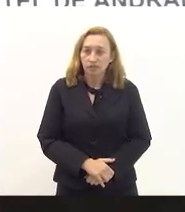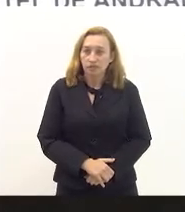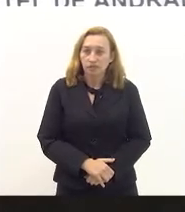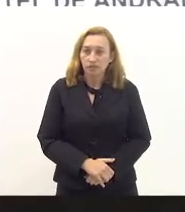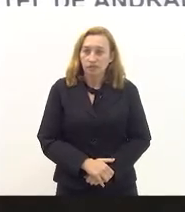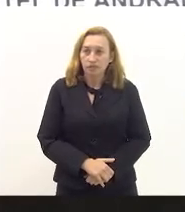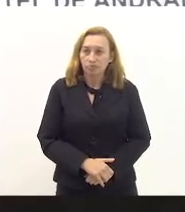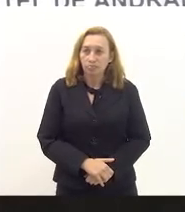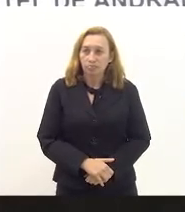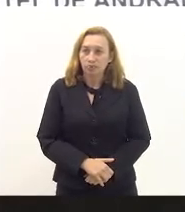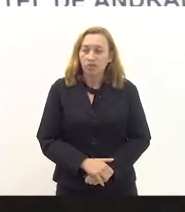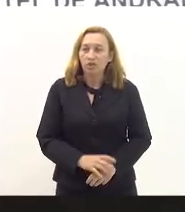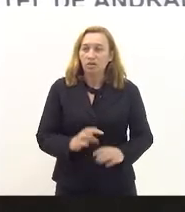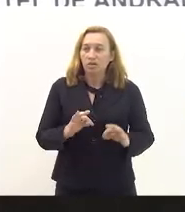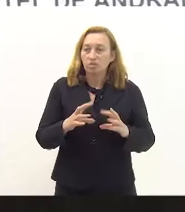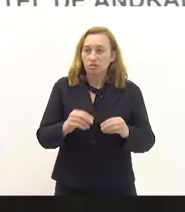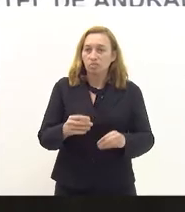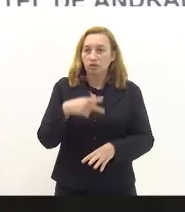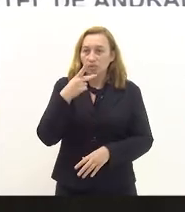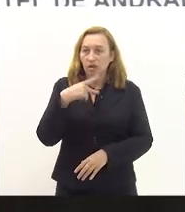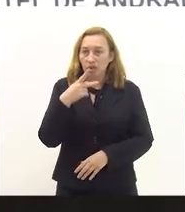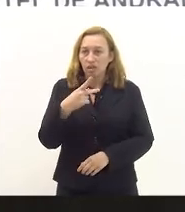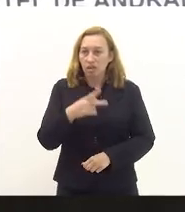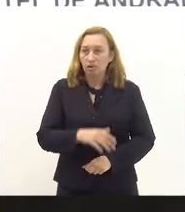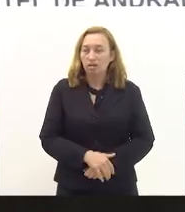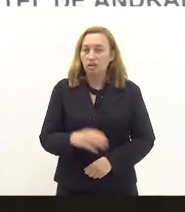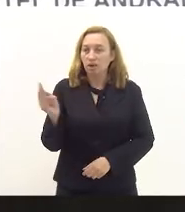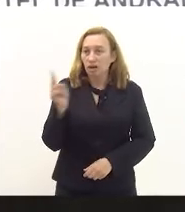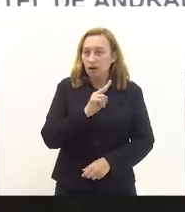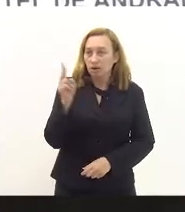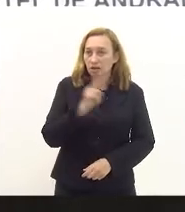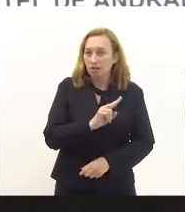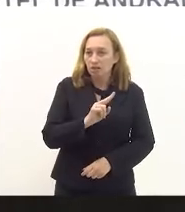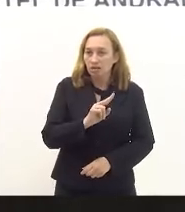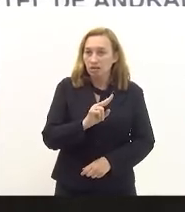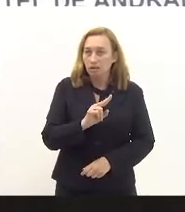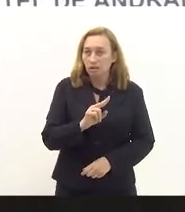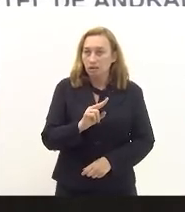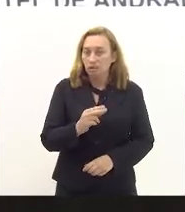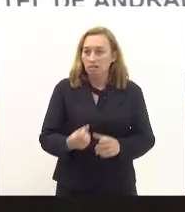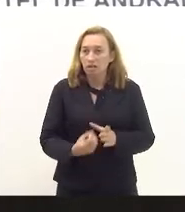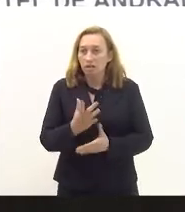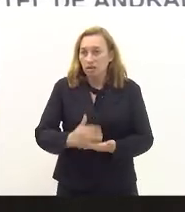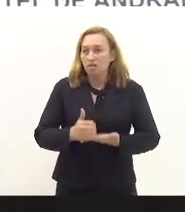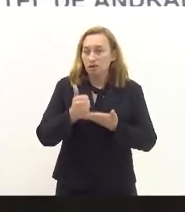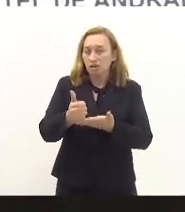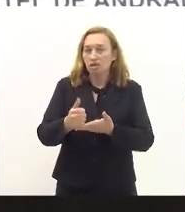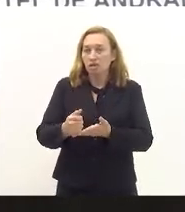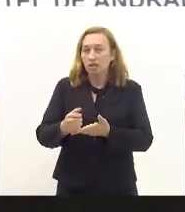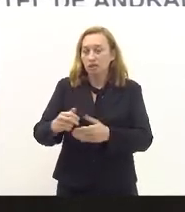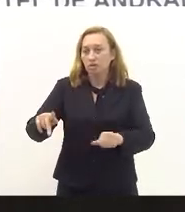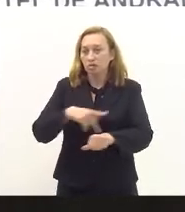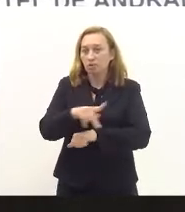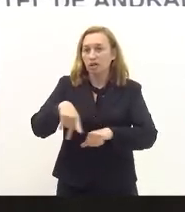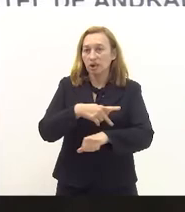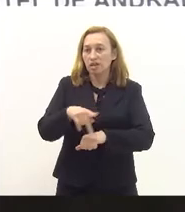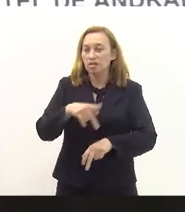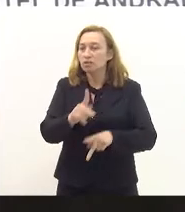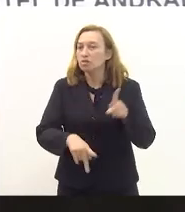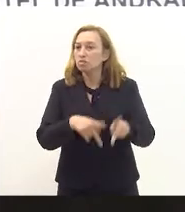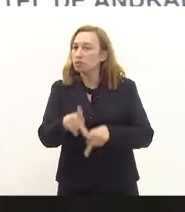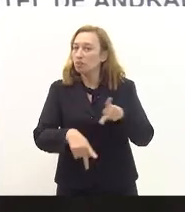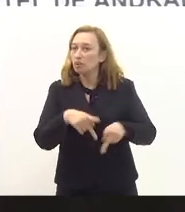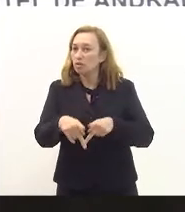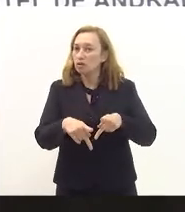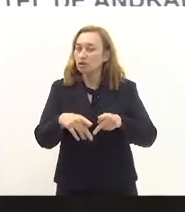deste quadro aviltante, faz-se urgente restaurar a dignidade da pátria, do povo,